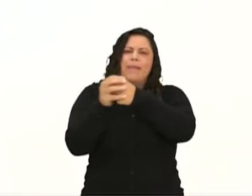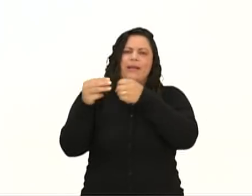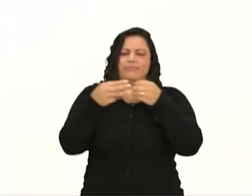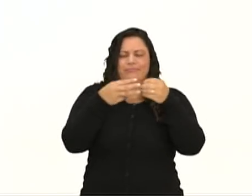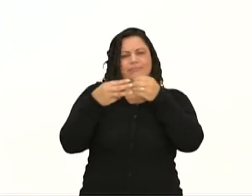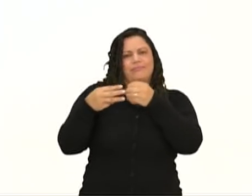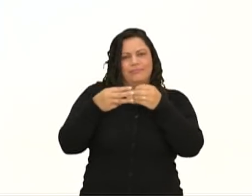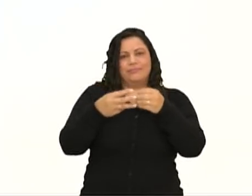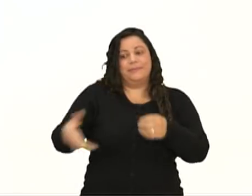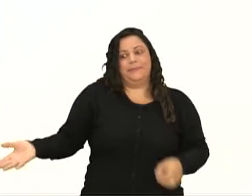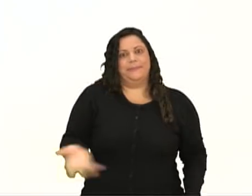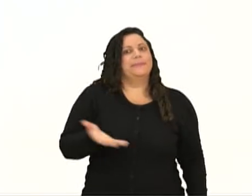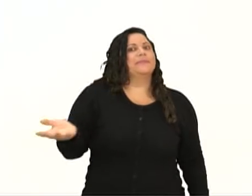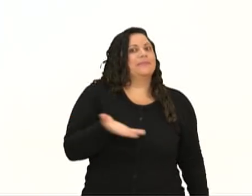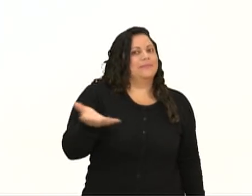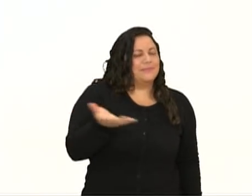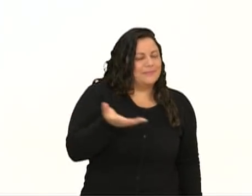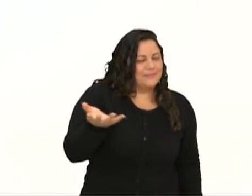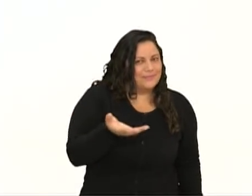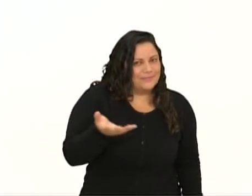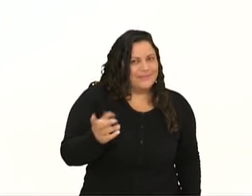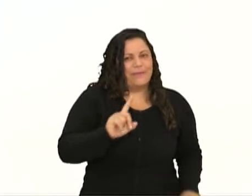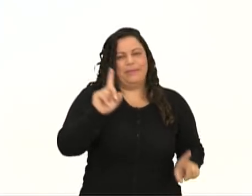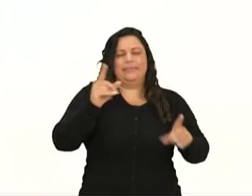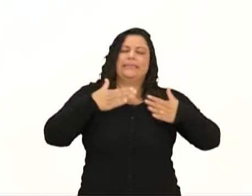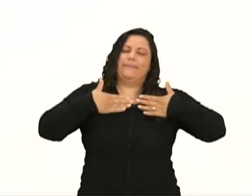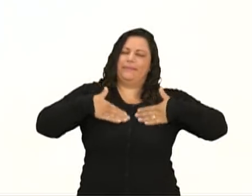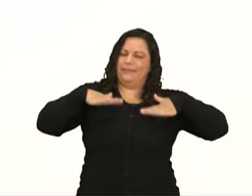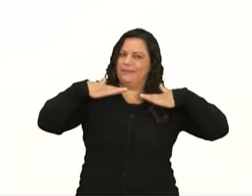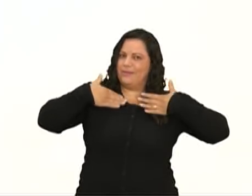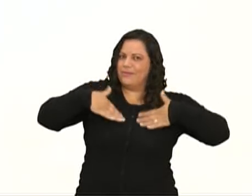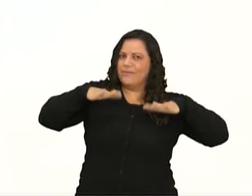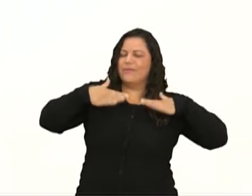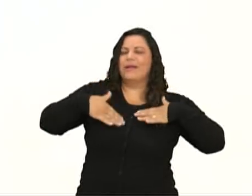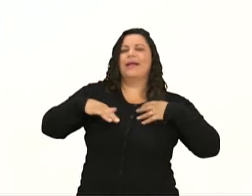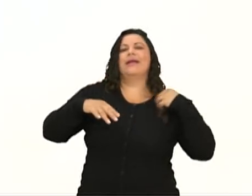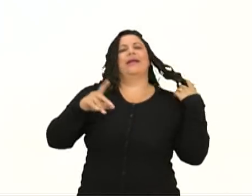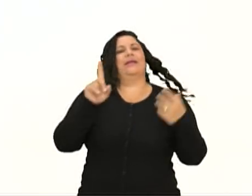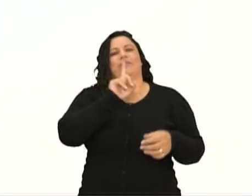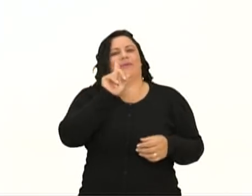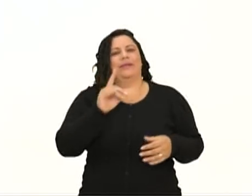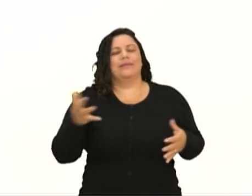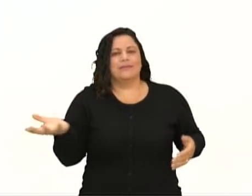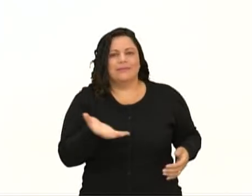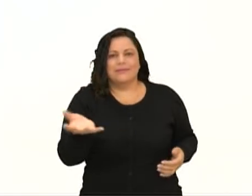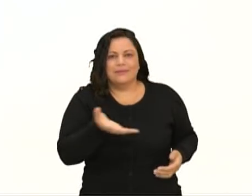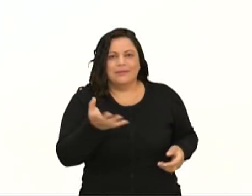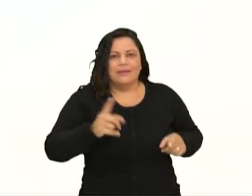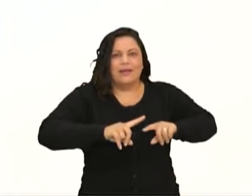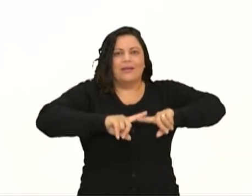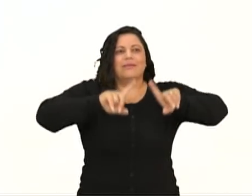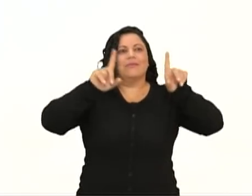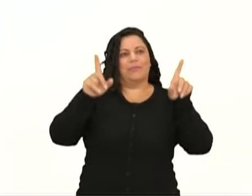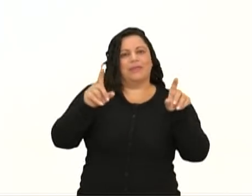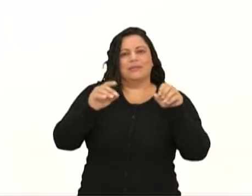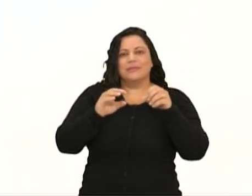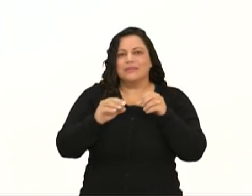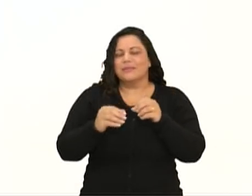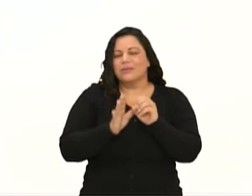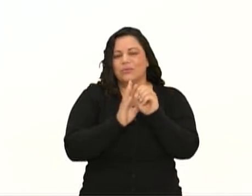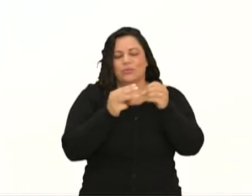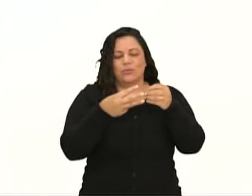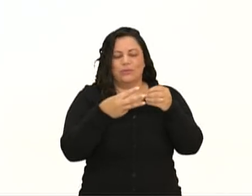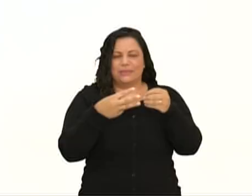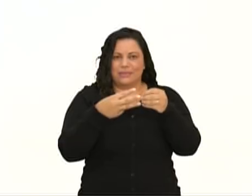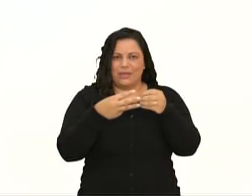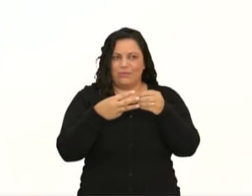de forma acelerada, né? Não é tão rápido assim esse processo, mas aqui, ó, vem a célula, né? O glóbulo branco,